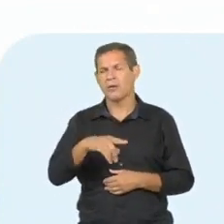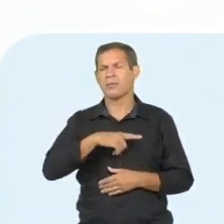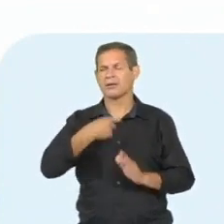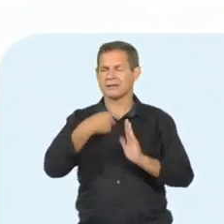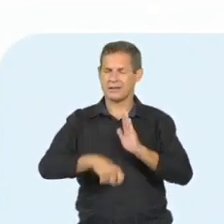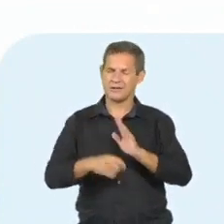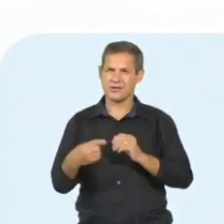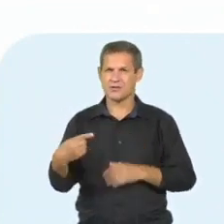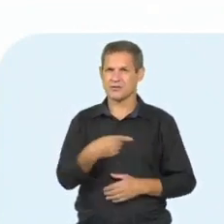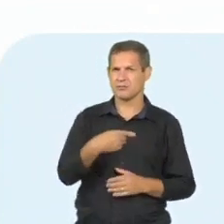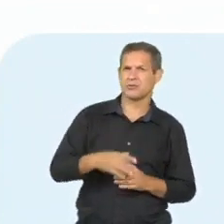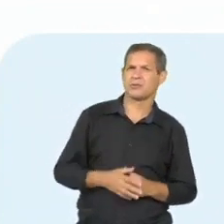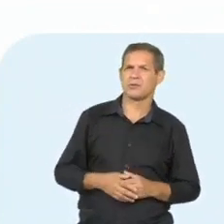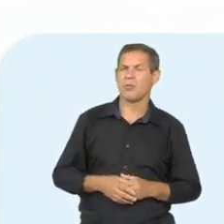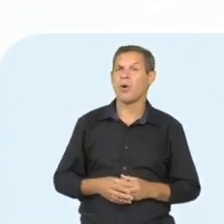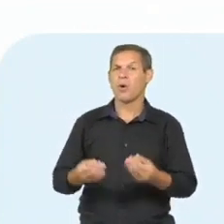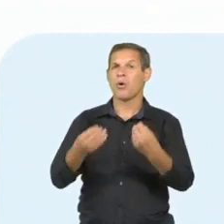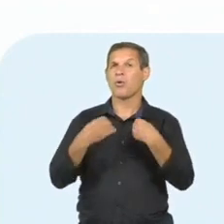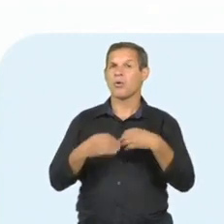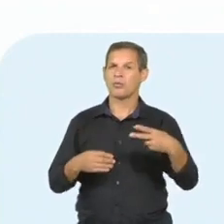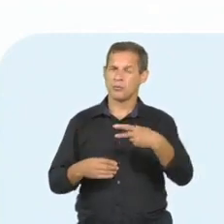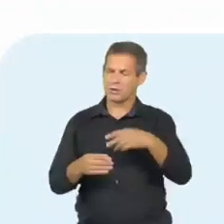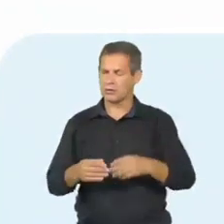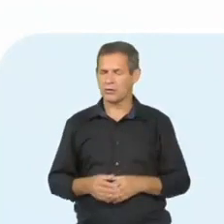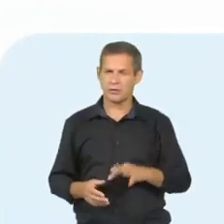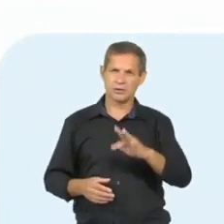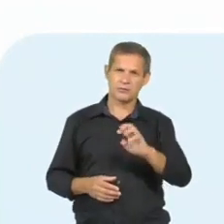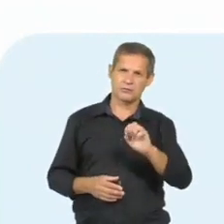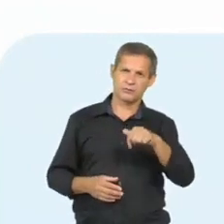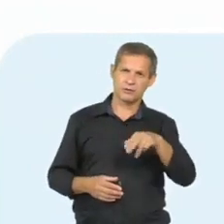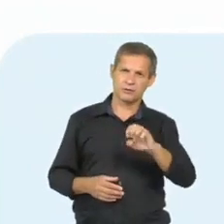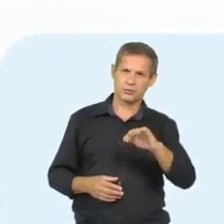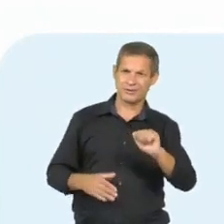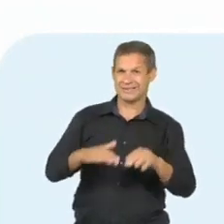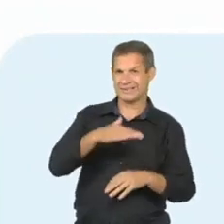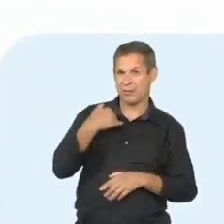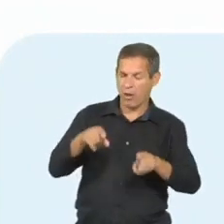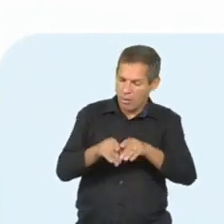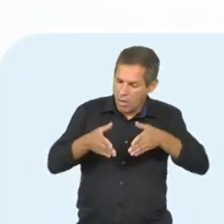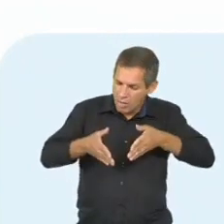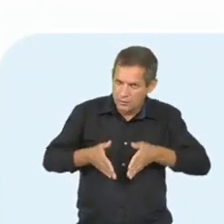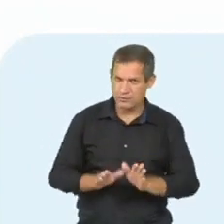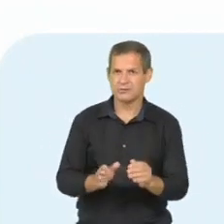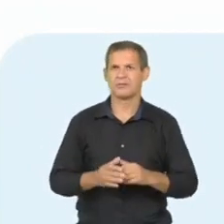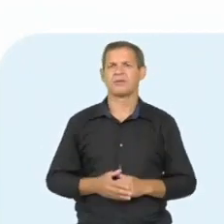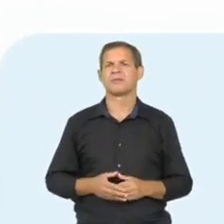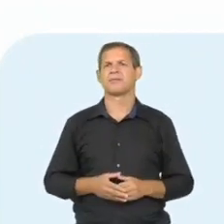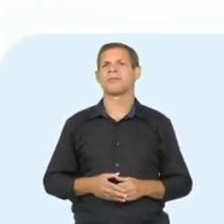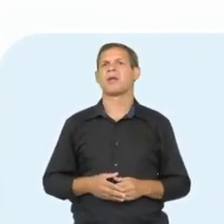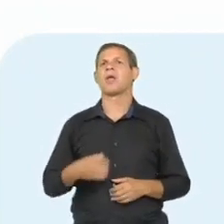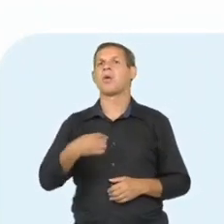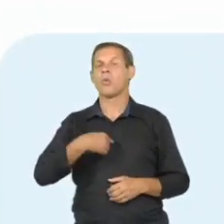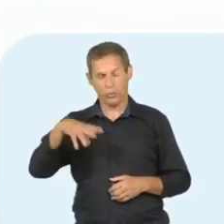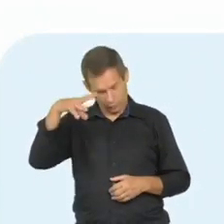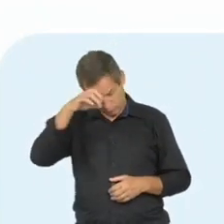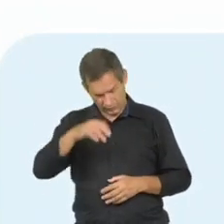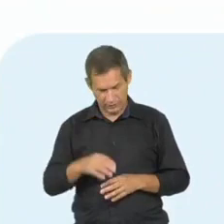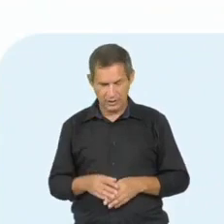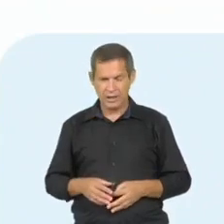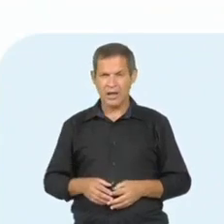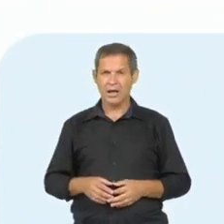taxas reduzidas com menor frequência de mortes e nascimentos. Eu posso compreender a